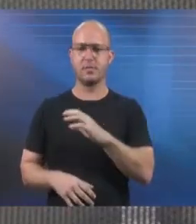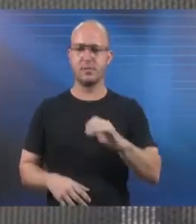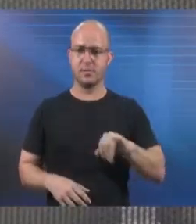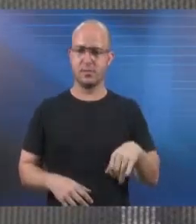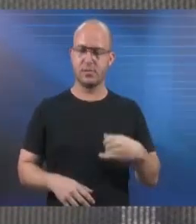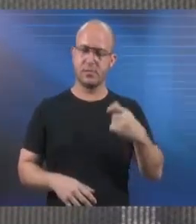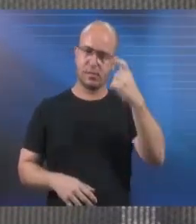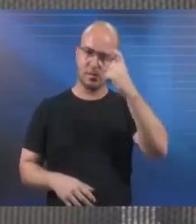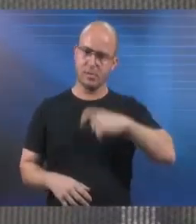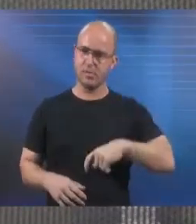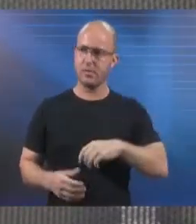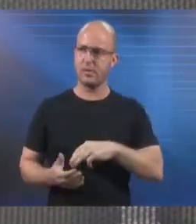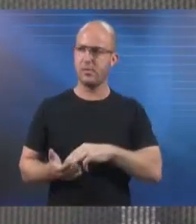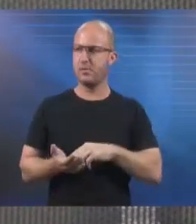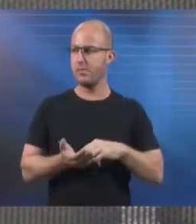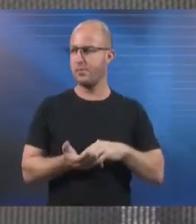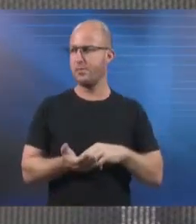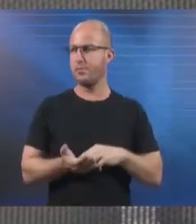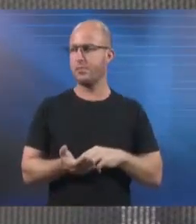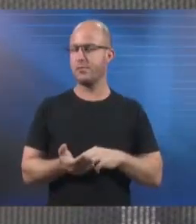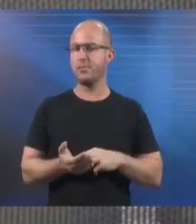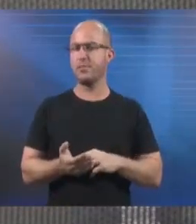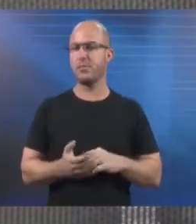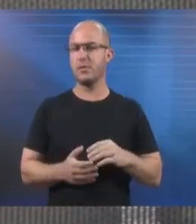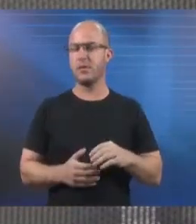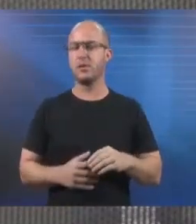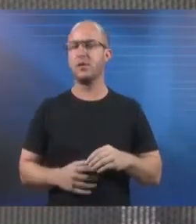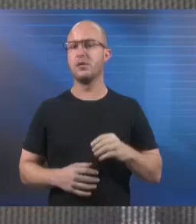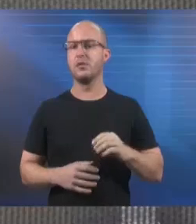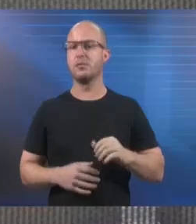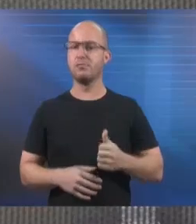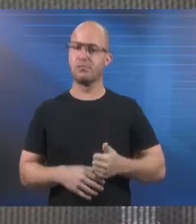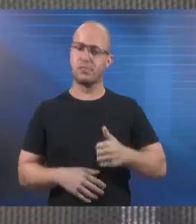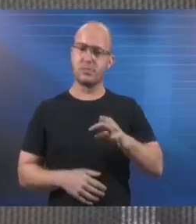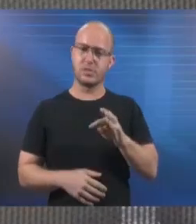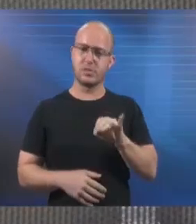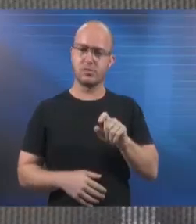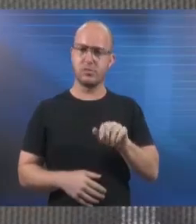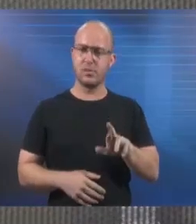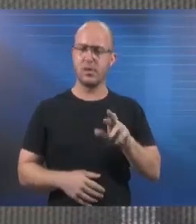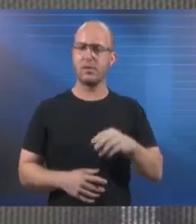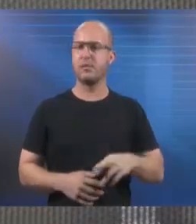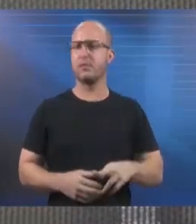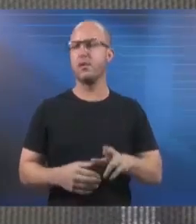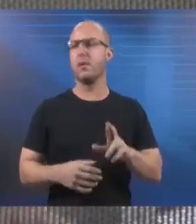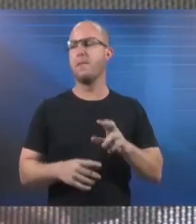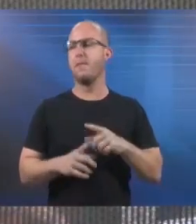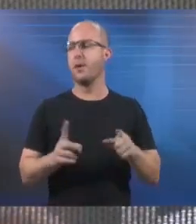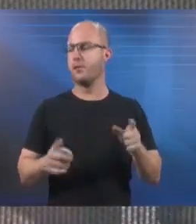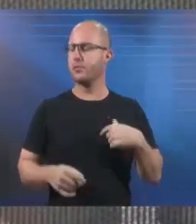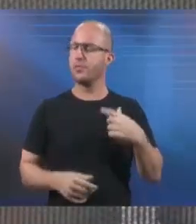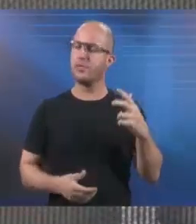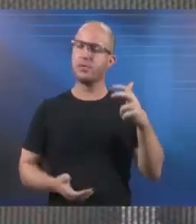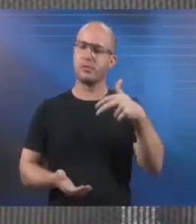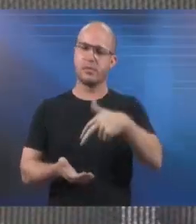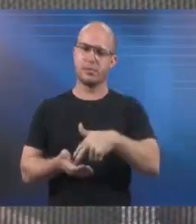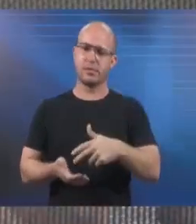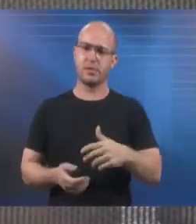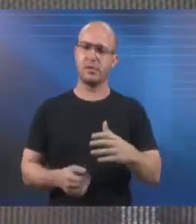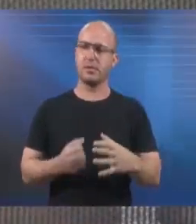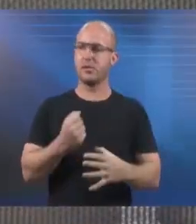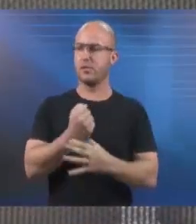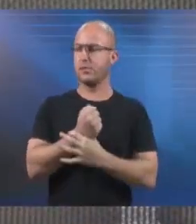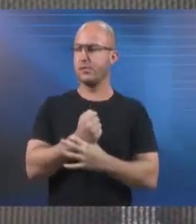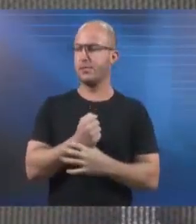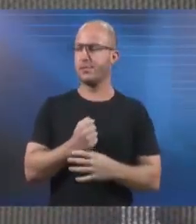sendo membro membro eh titular vim para garantir e estamos aqui eh na disposição